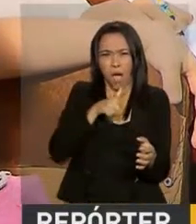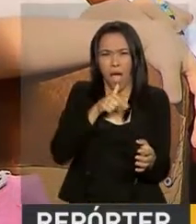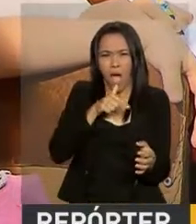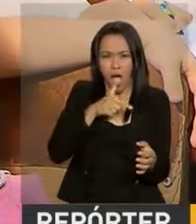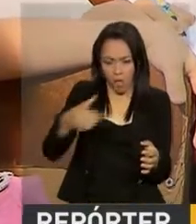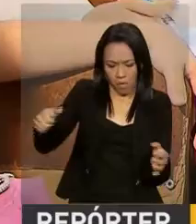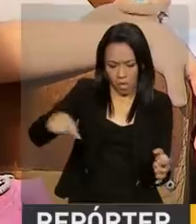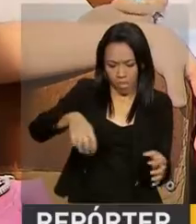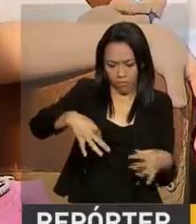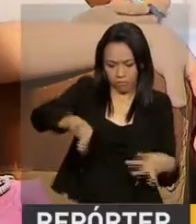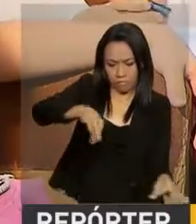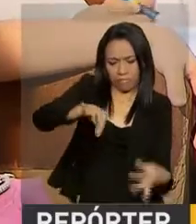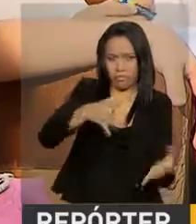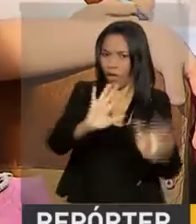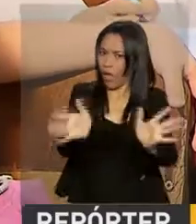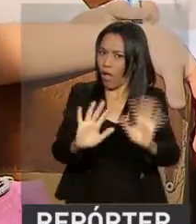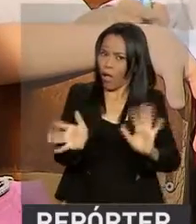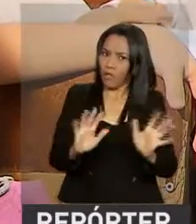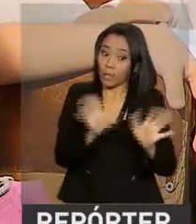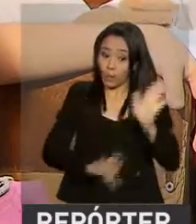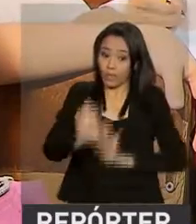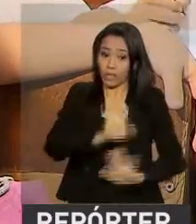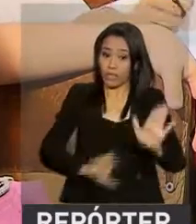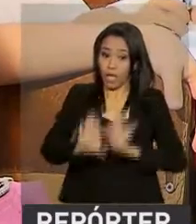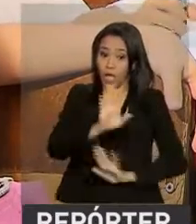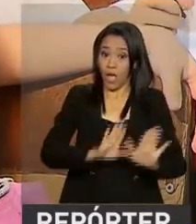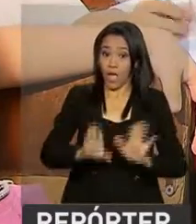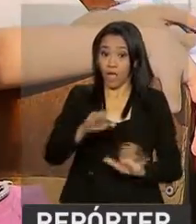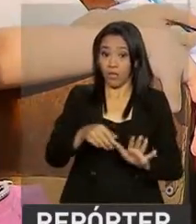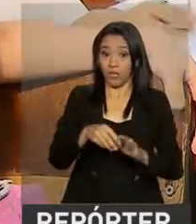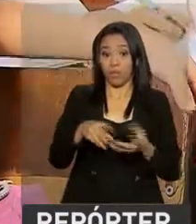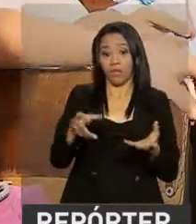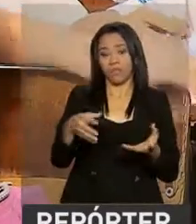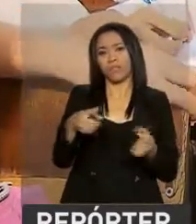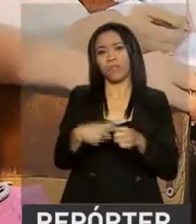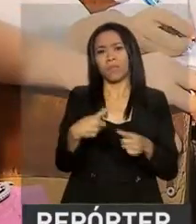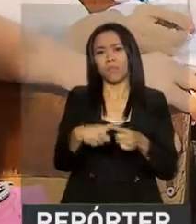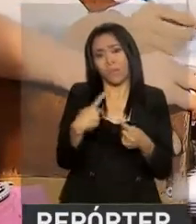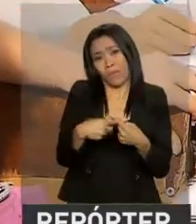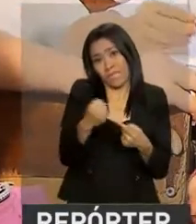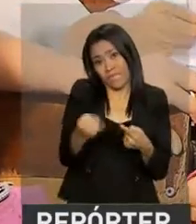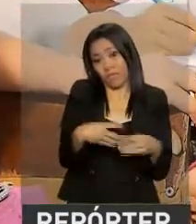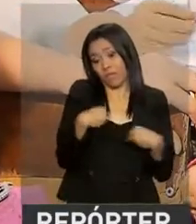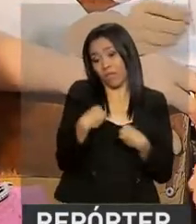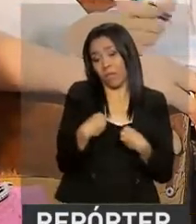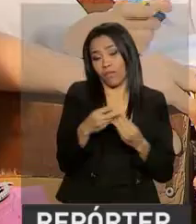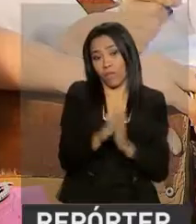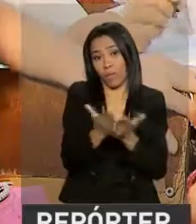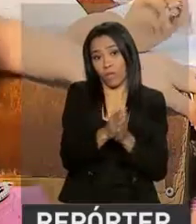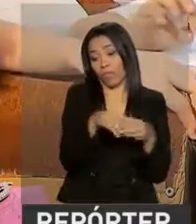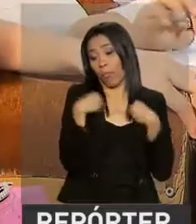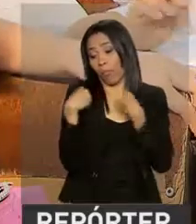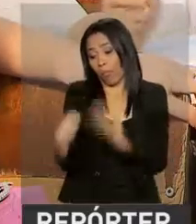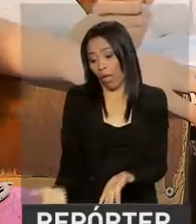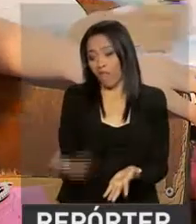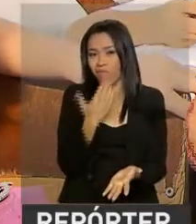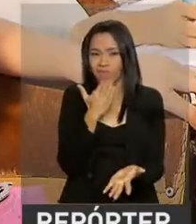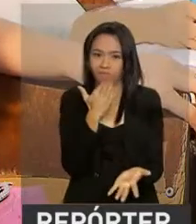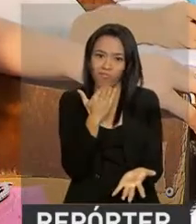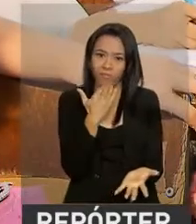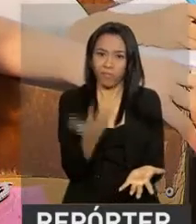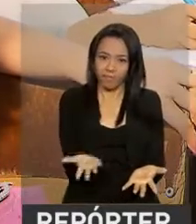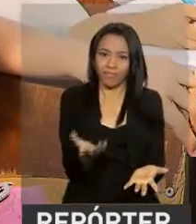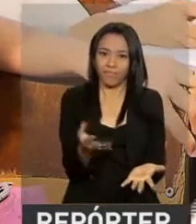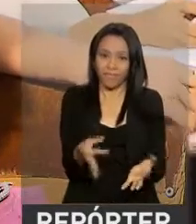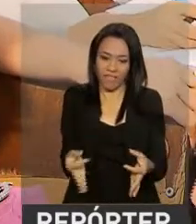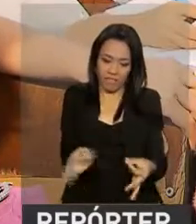desde a noite da água ter cuidado para não ficar caindo porque se você deixar ele ficar que ele vai ficar mas ando